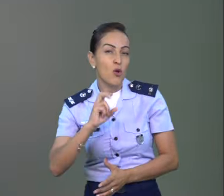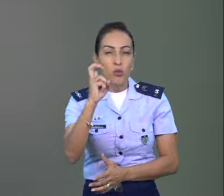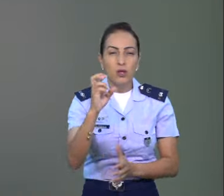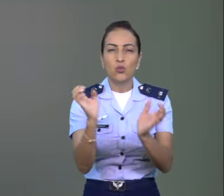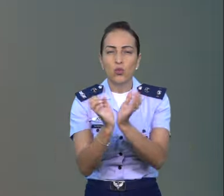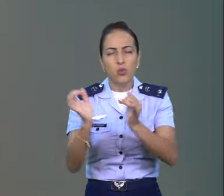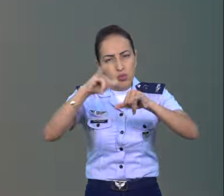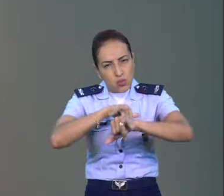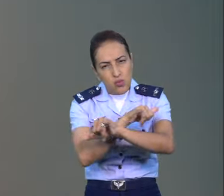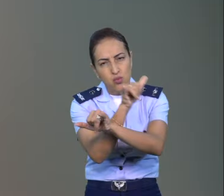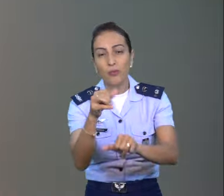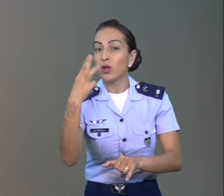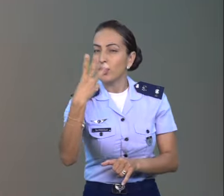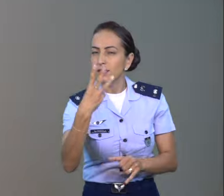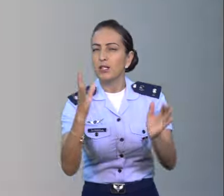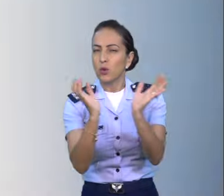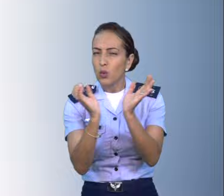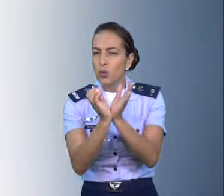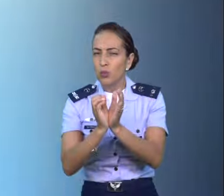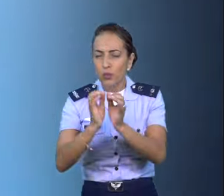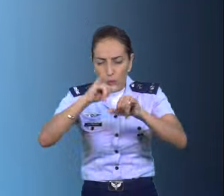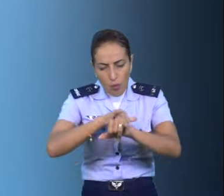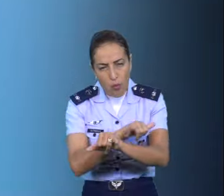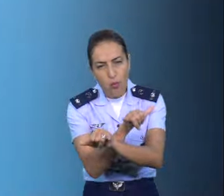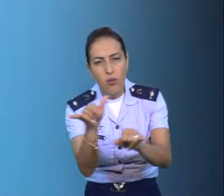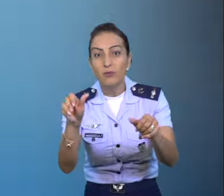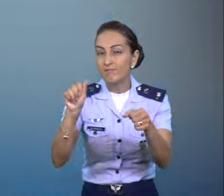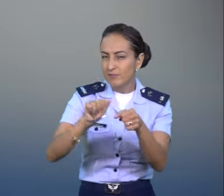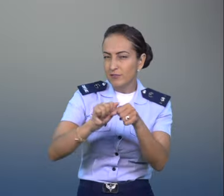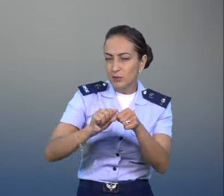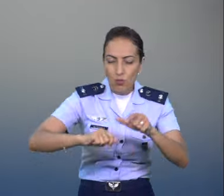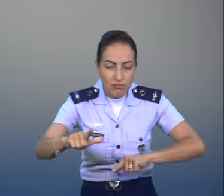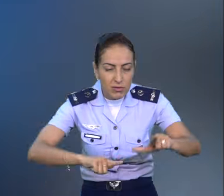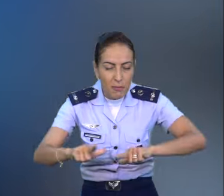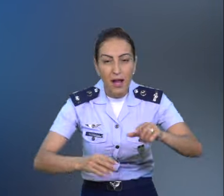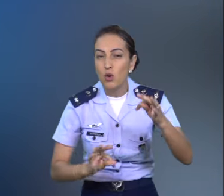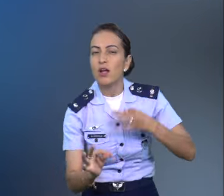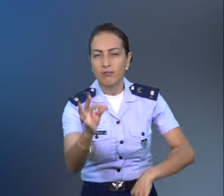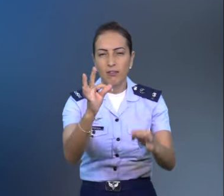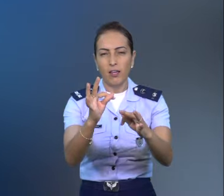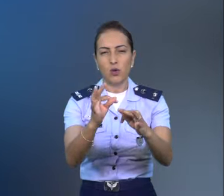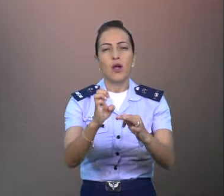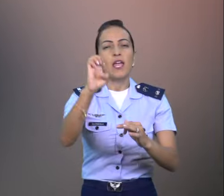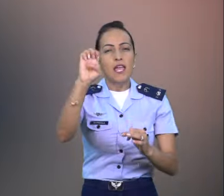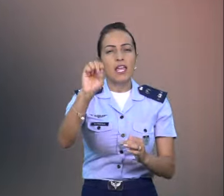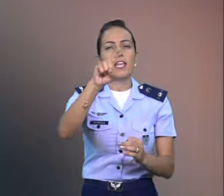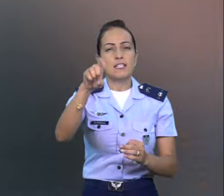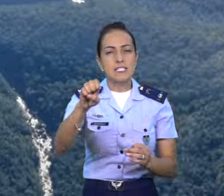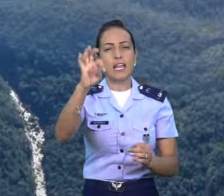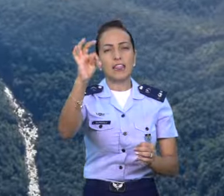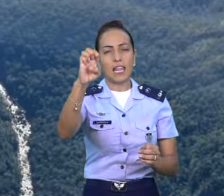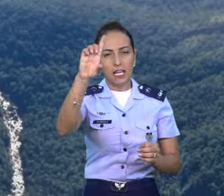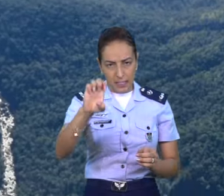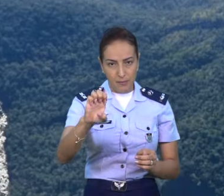maio, o 5º Esquadrão de Transporte Aéreo e o 3º Esquadrão de Transporte Aéreo realizam o exercício técnico